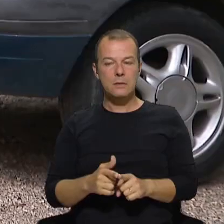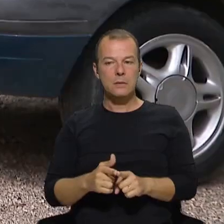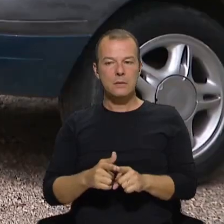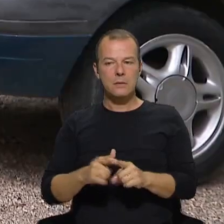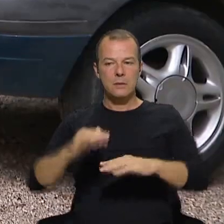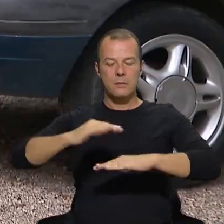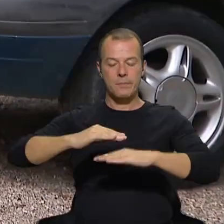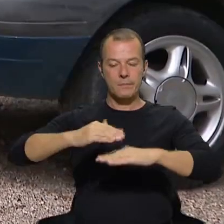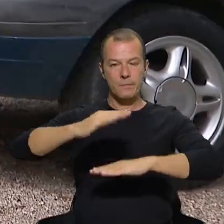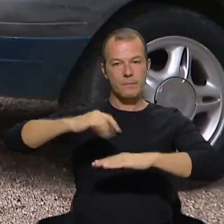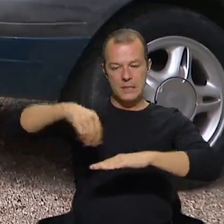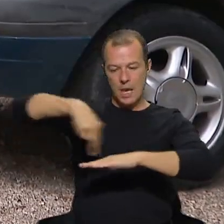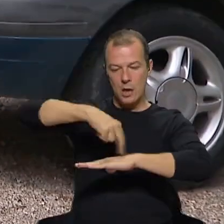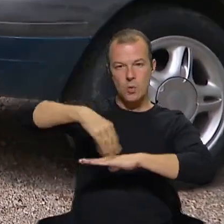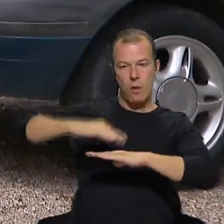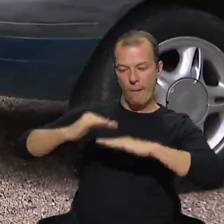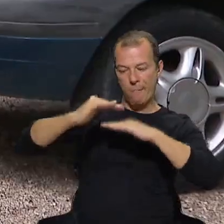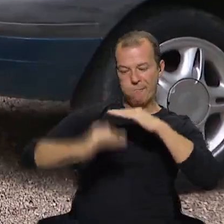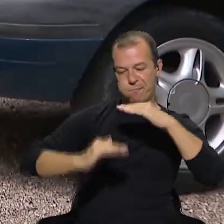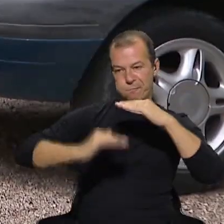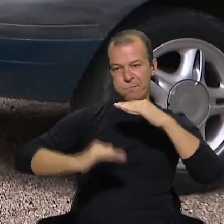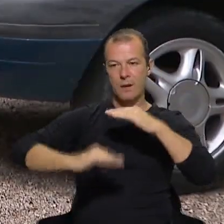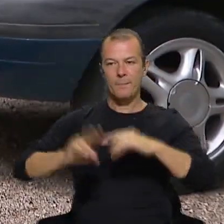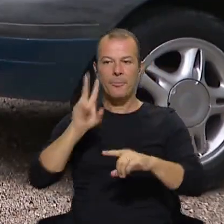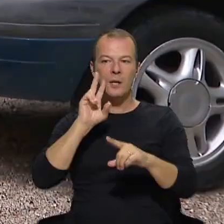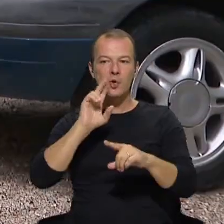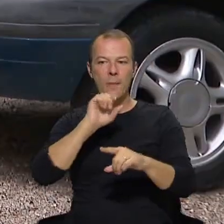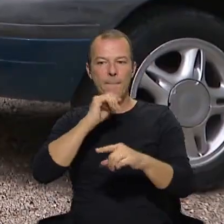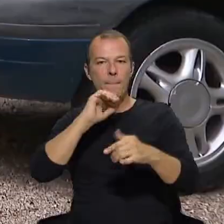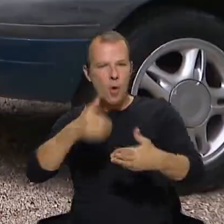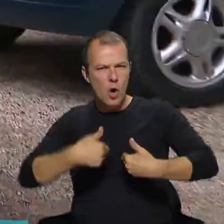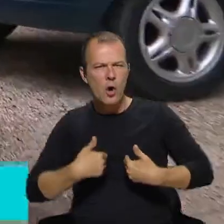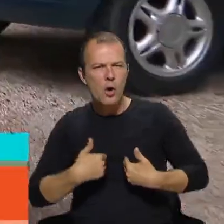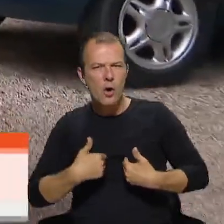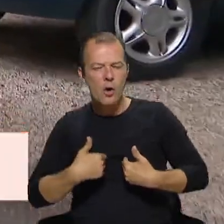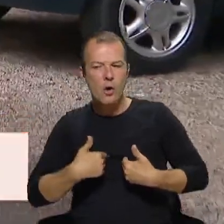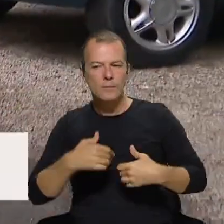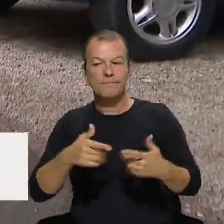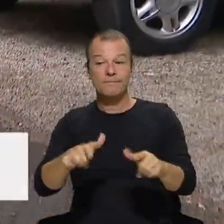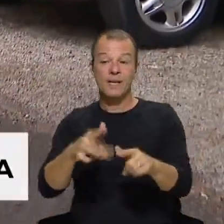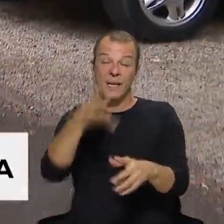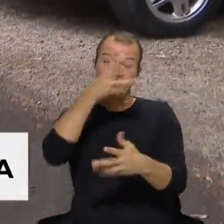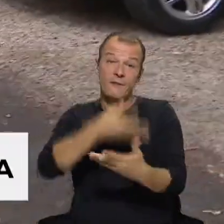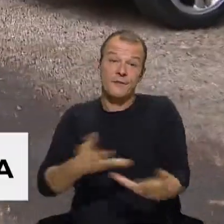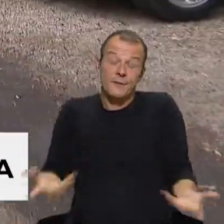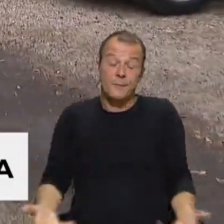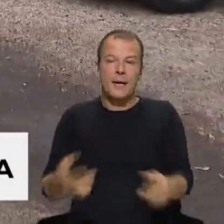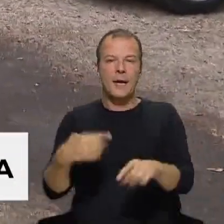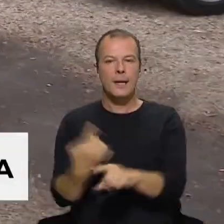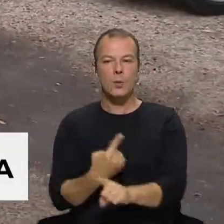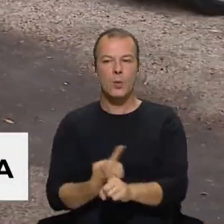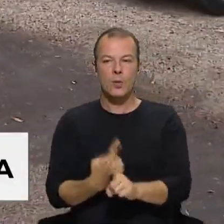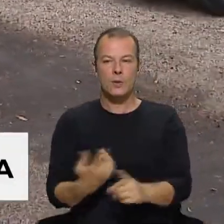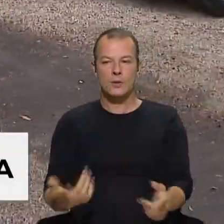passeios, quer em estradas, como podem ver este desnível. Peço desculpa, pode-me dar aqui uma ajuda? Infelizmente, há coisas